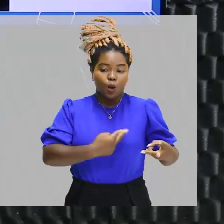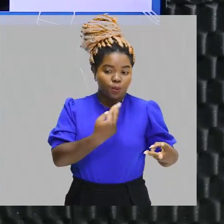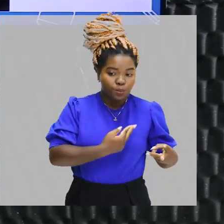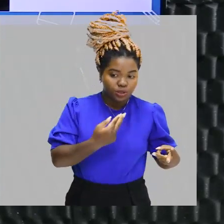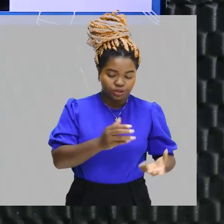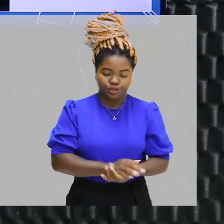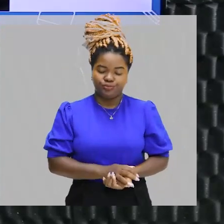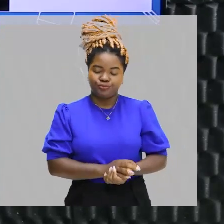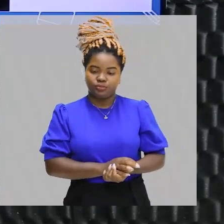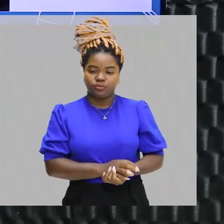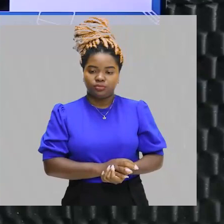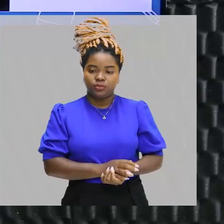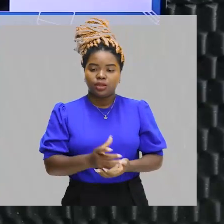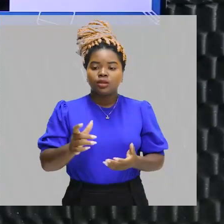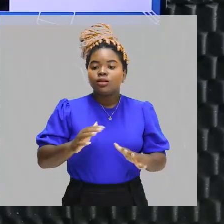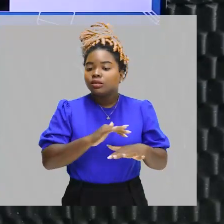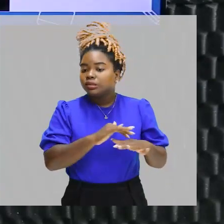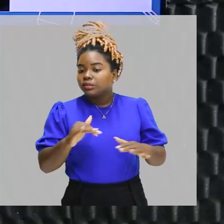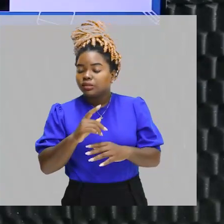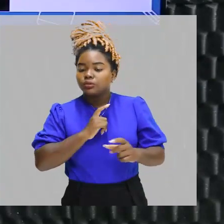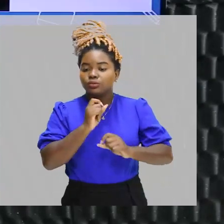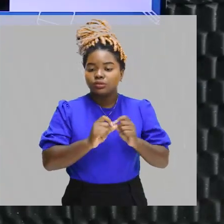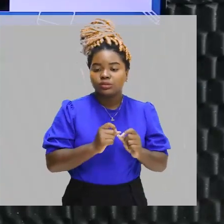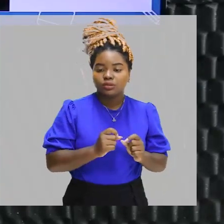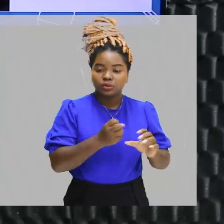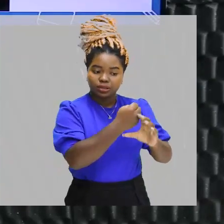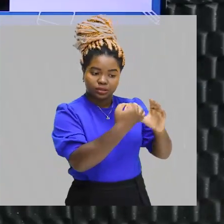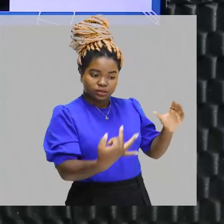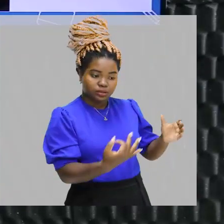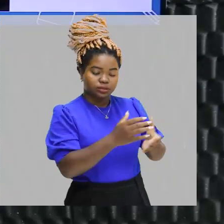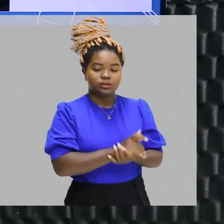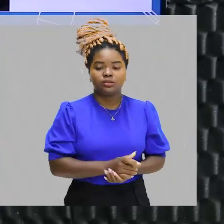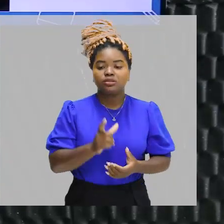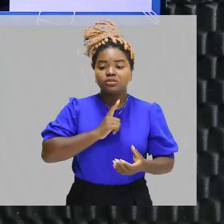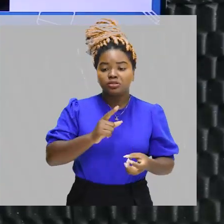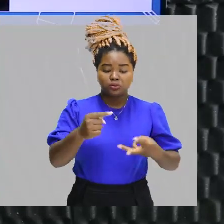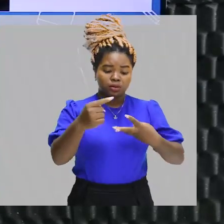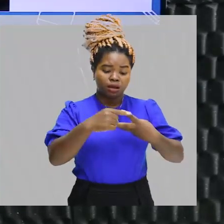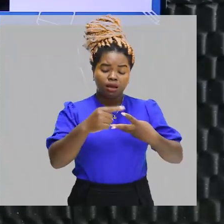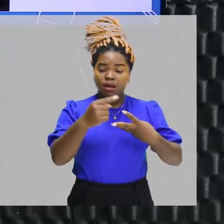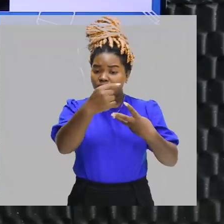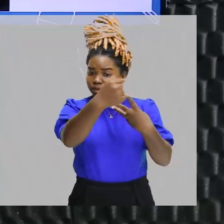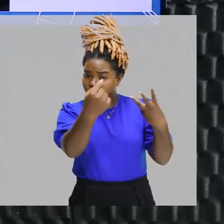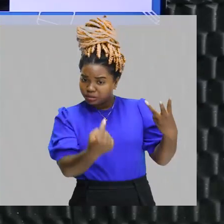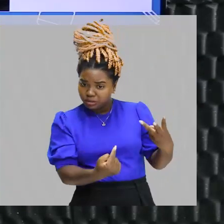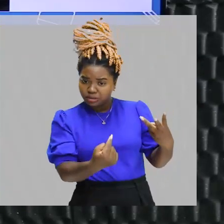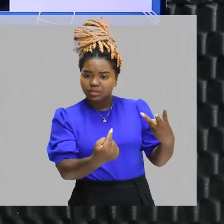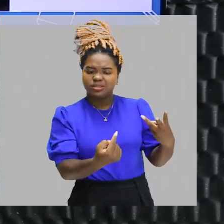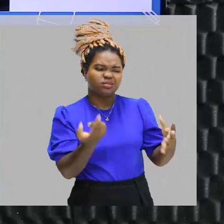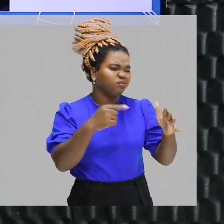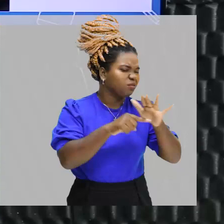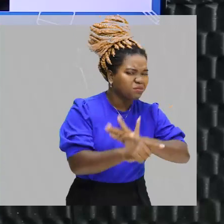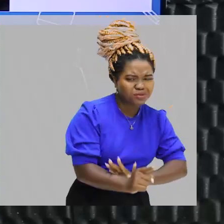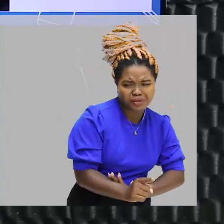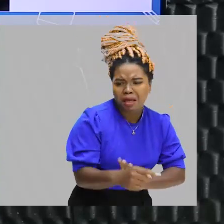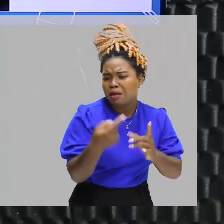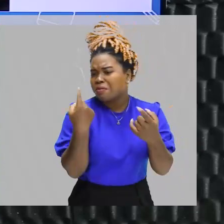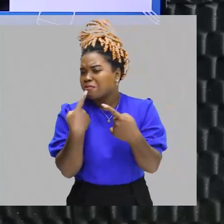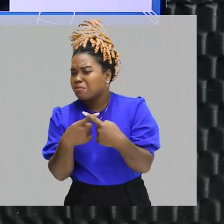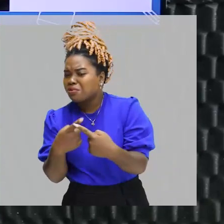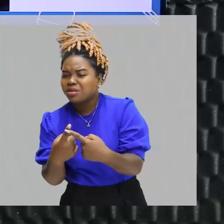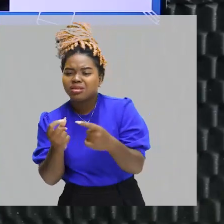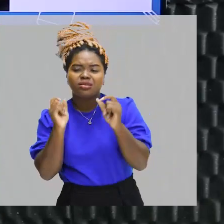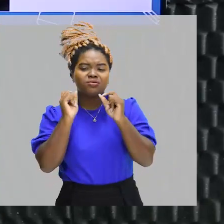maneira tipologicamente definida por características, você tinha a simbólica, a clássica, a romântica, que eu não vou entrar muito nesse assunto porque ela é